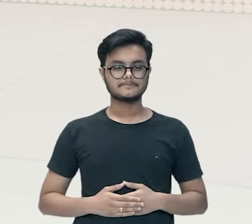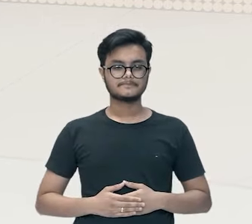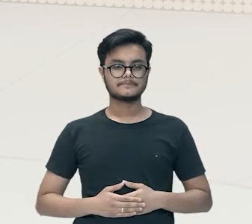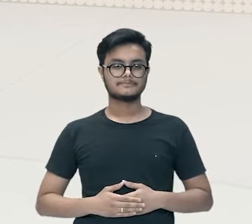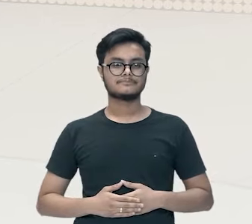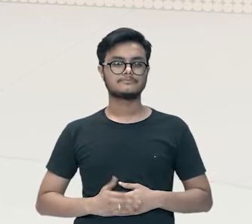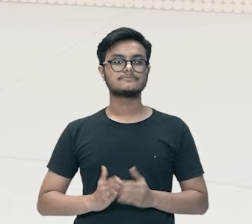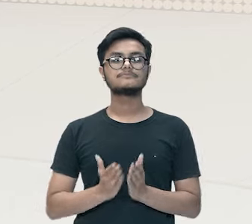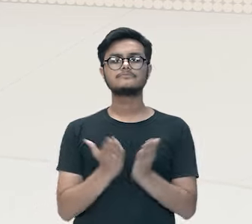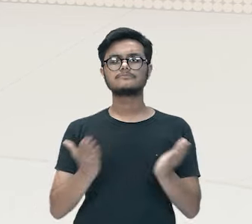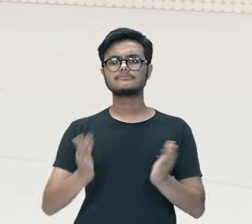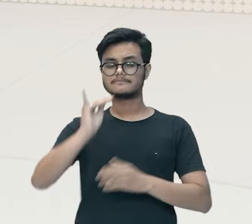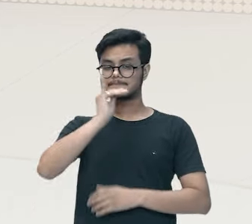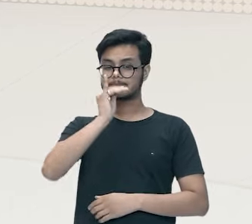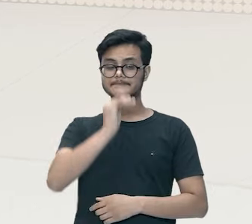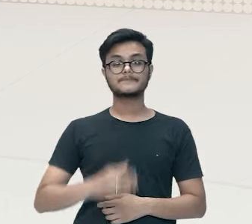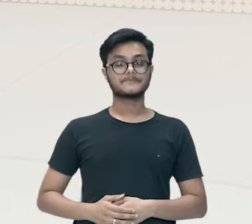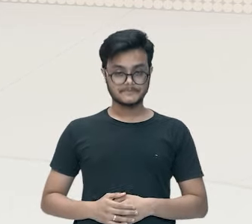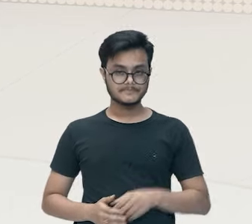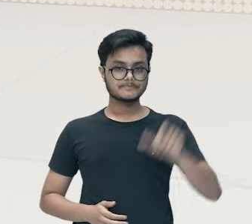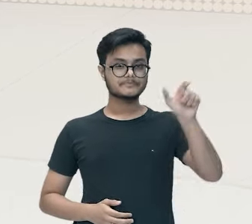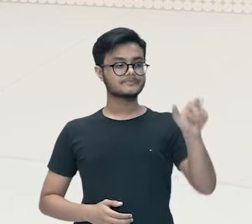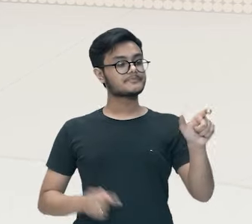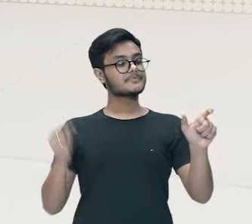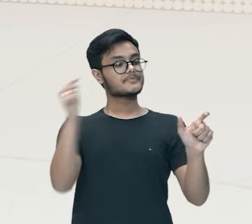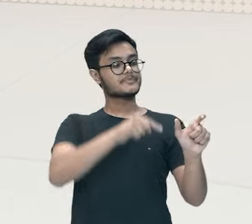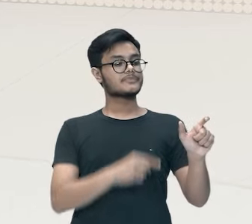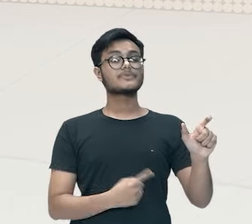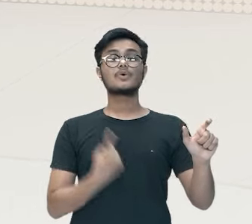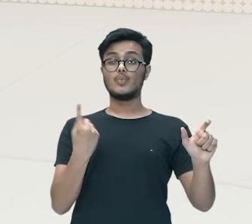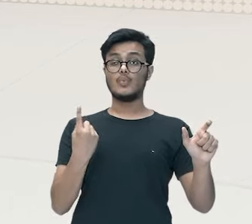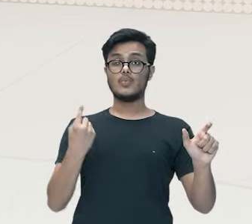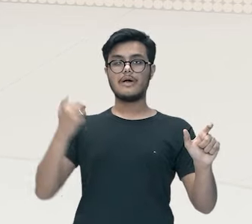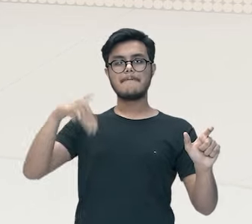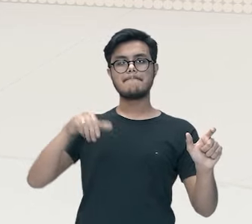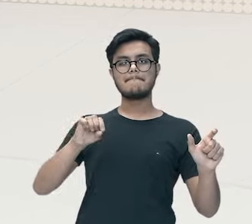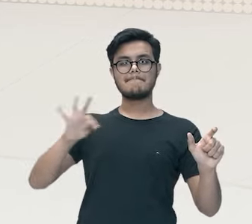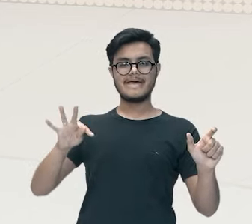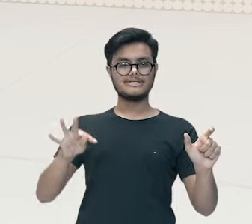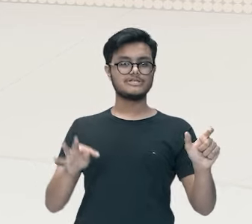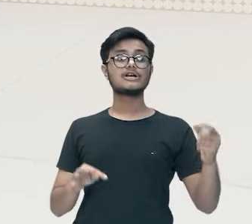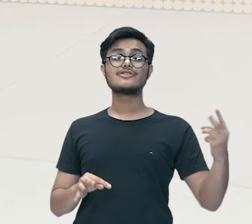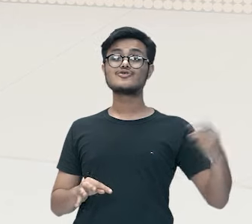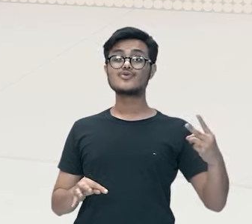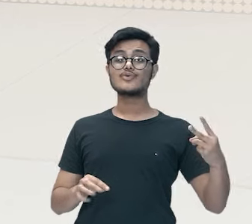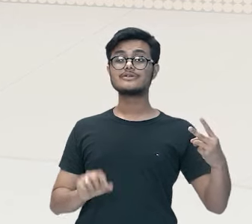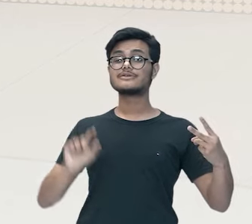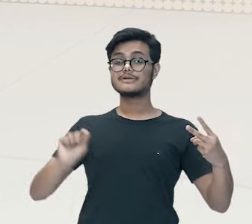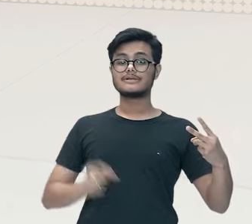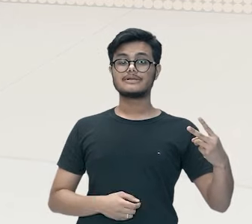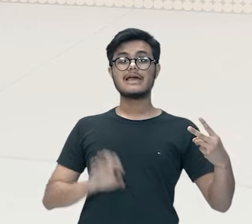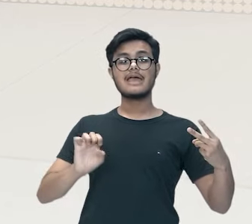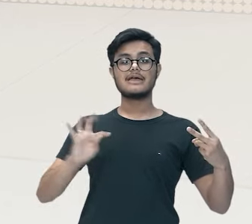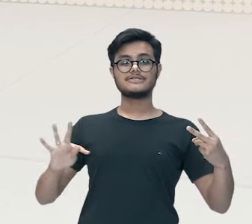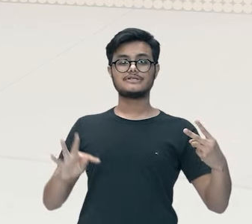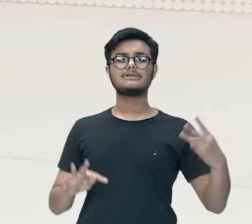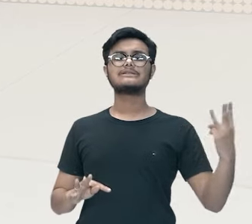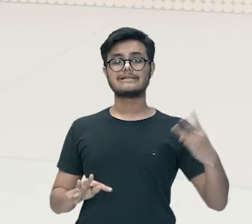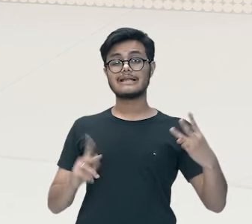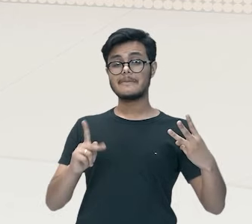dos prefixos. Ó. Para um carbono, o prefixo é met, 2 carbonos, está lá na tabela, ó, et,